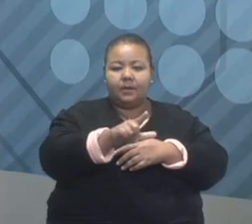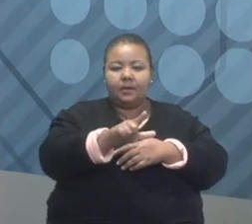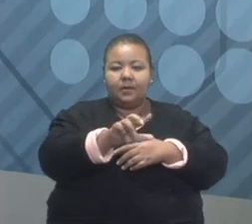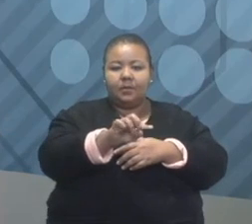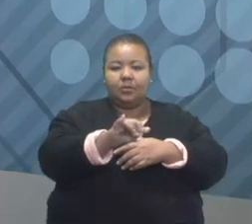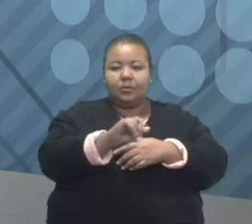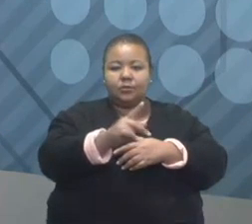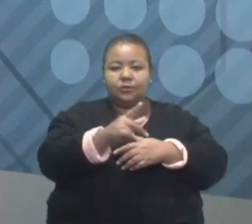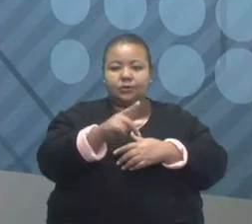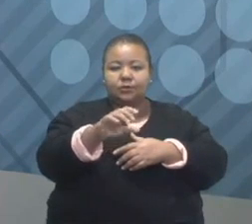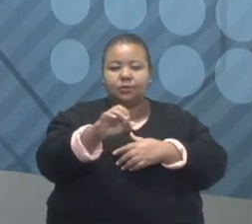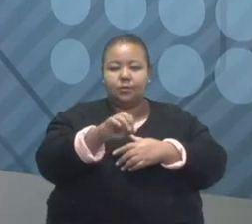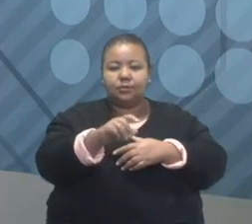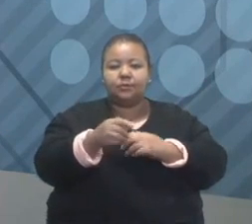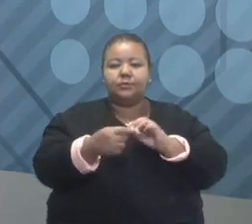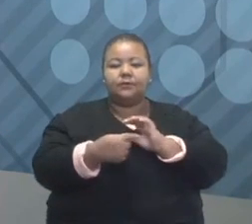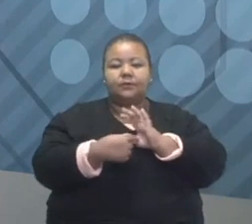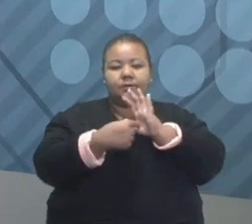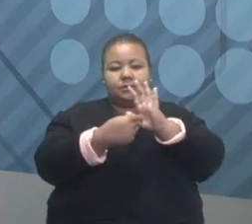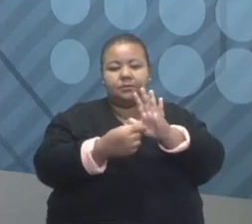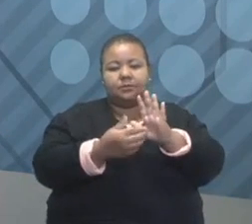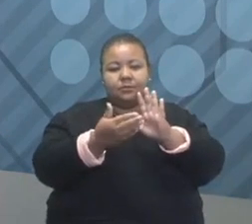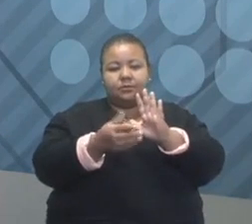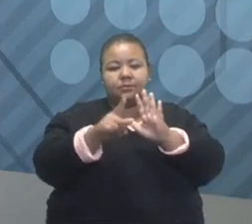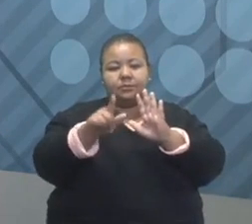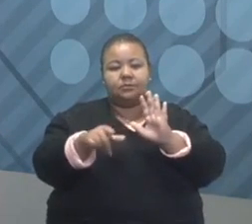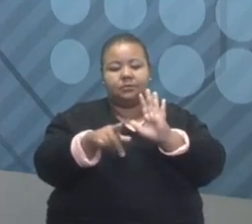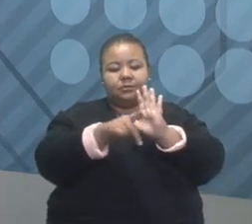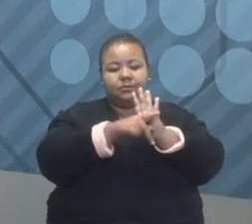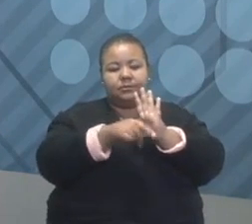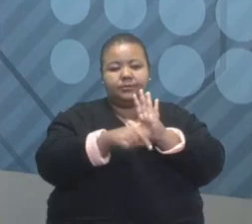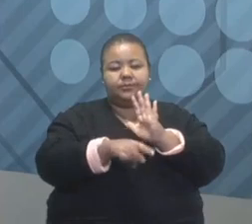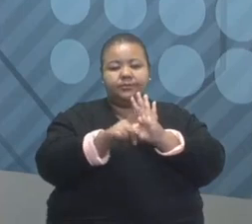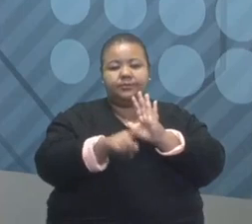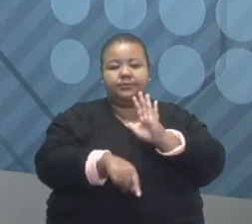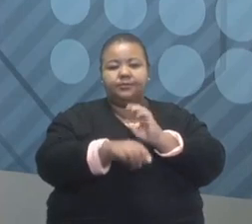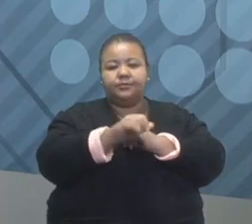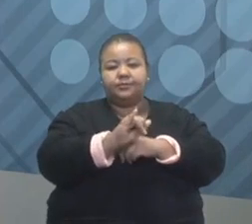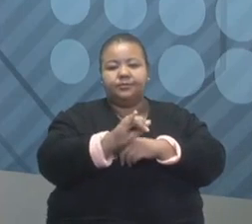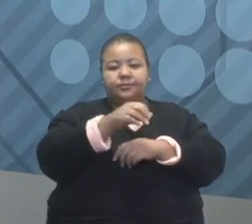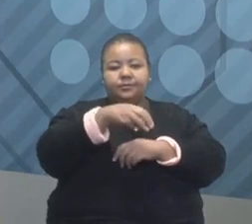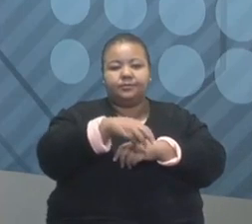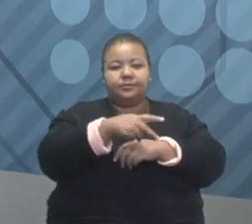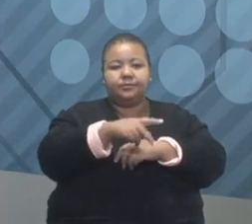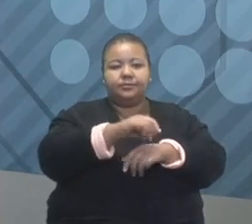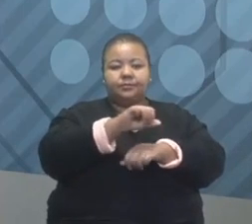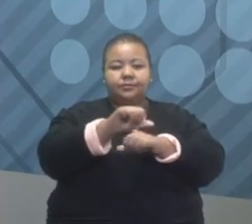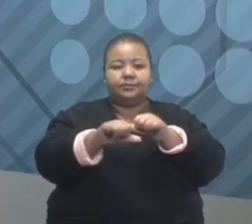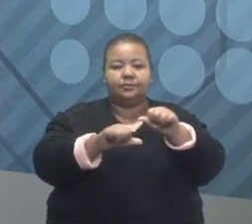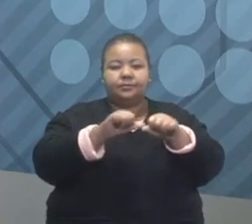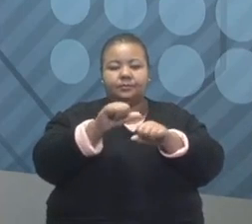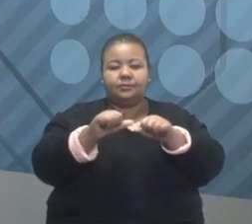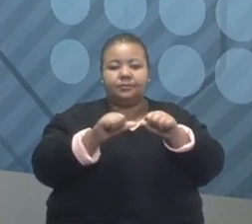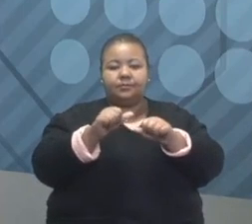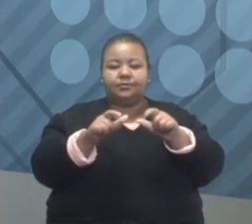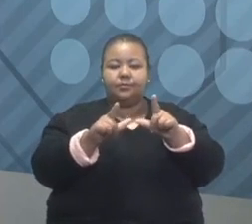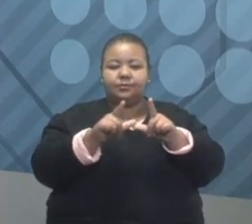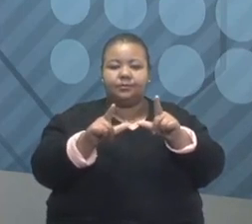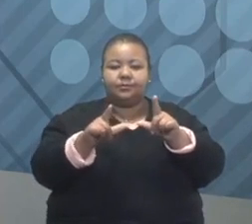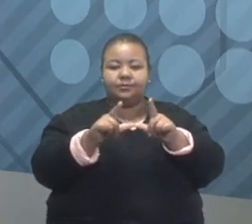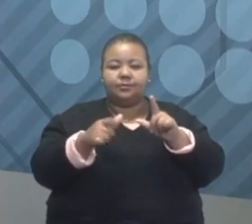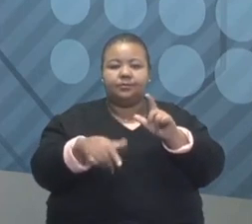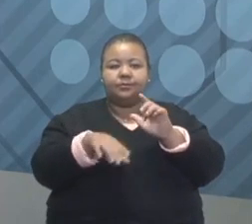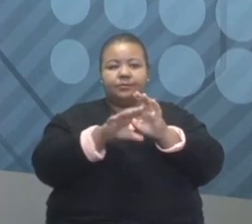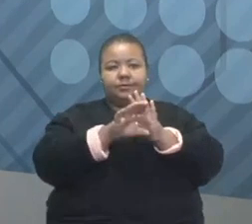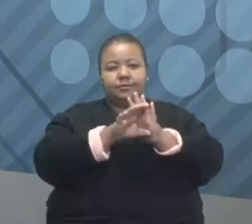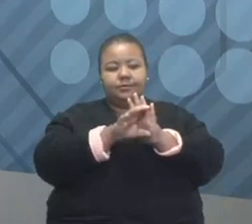para você, ele vai ser um vetor pertencente à imagem dessa transformação linear. Um conceito importante que